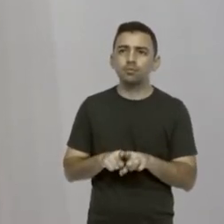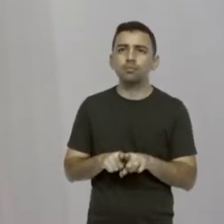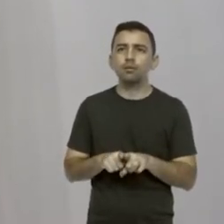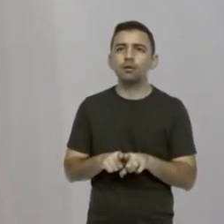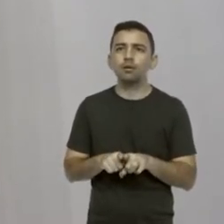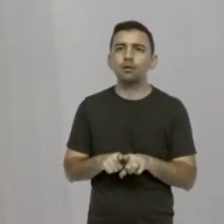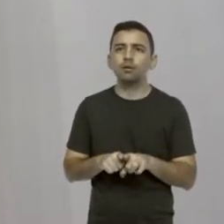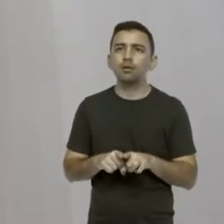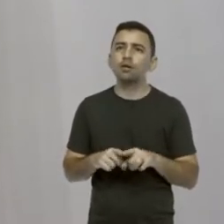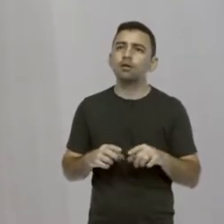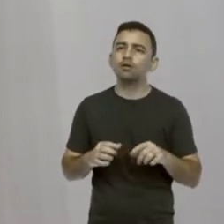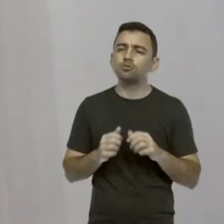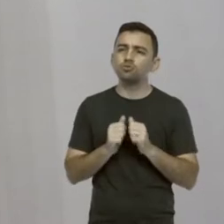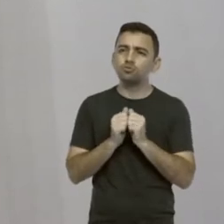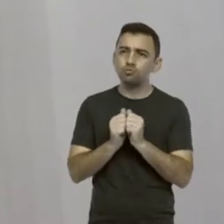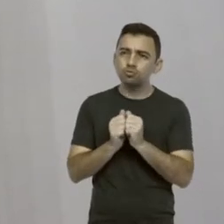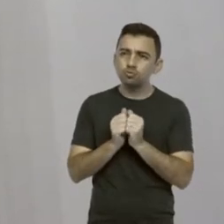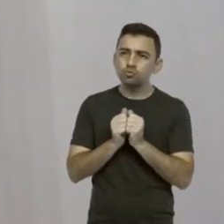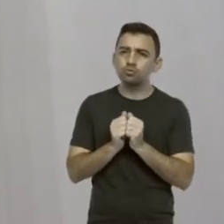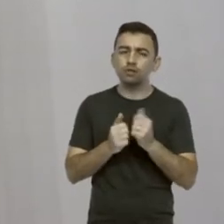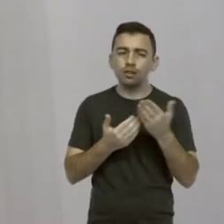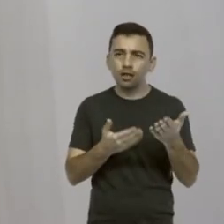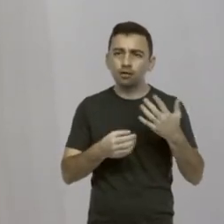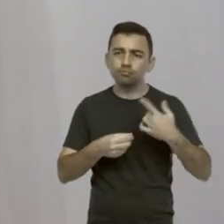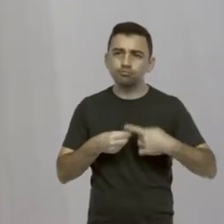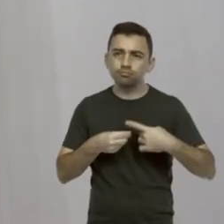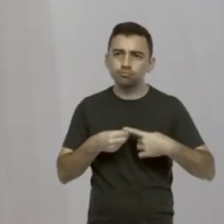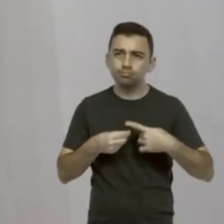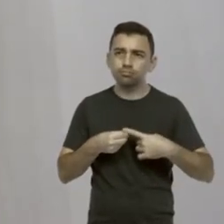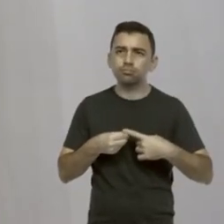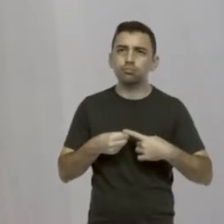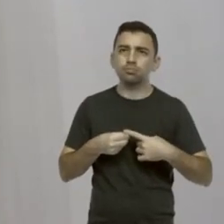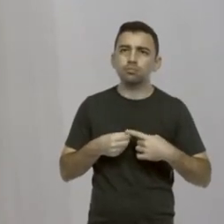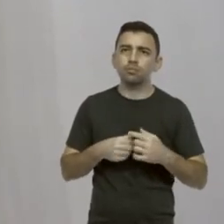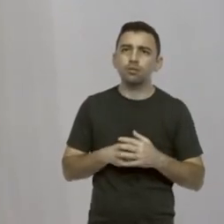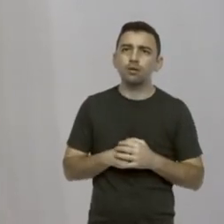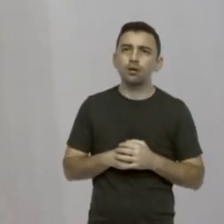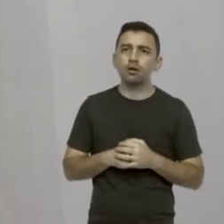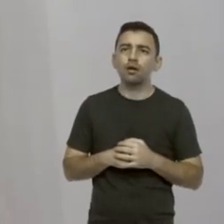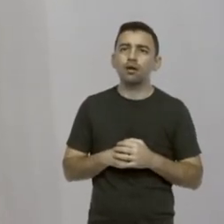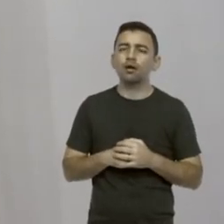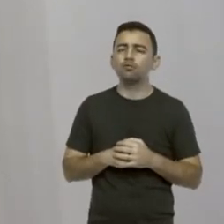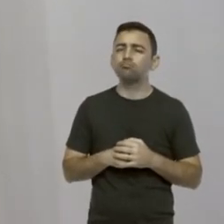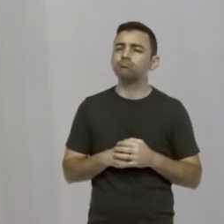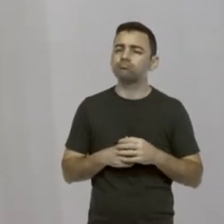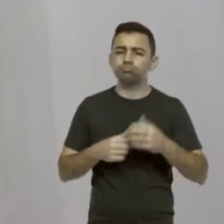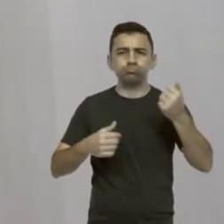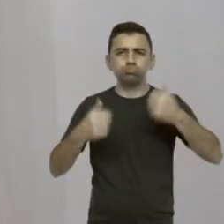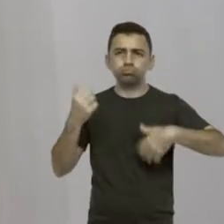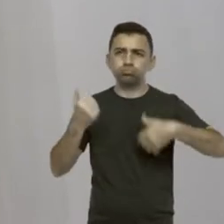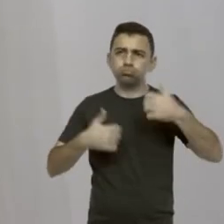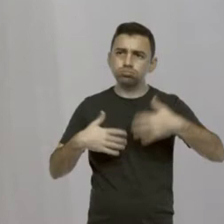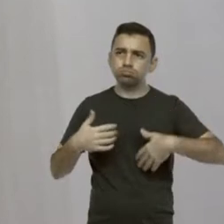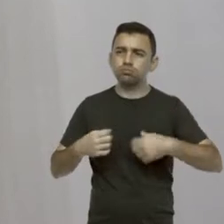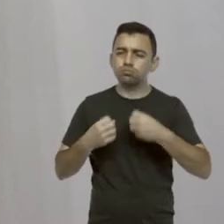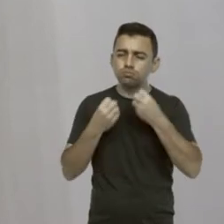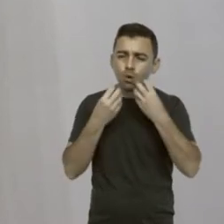um pouco ao nosso município, trazer muitas coisas necessárias para o bem-estar da